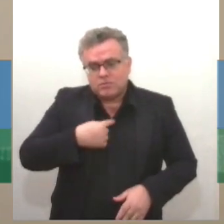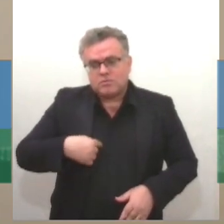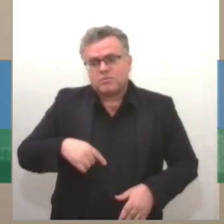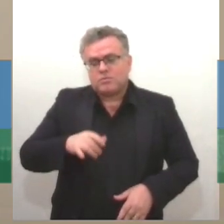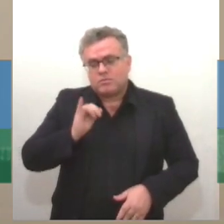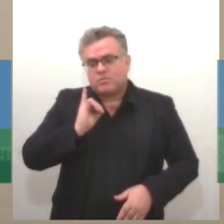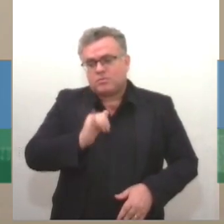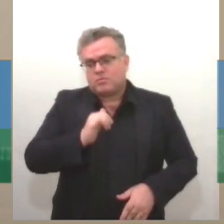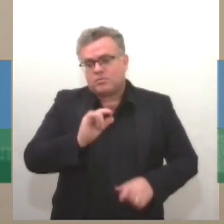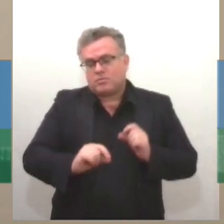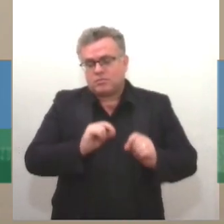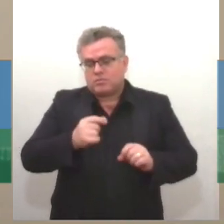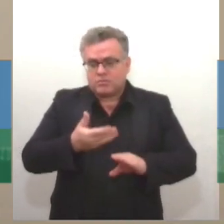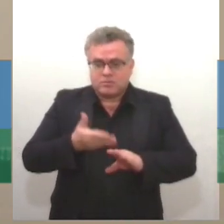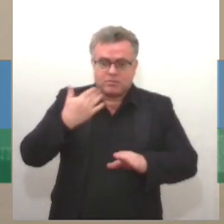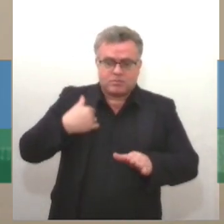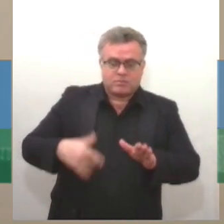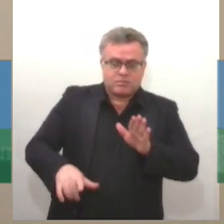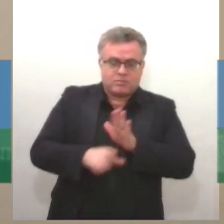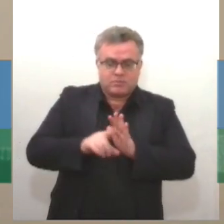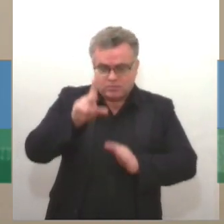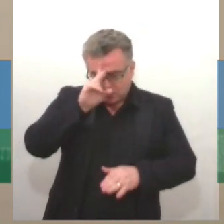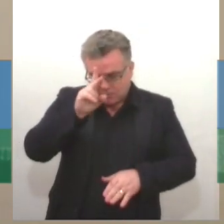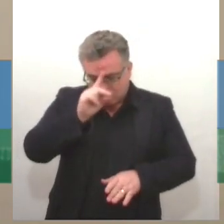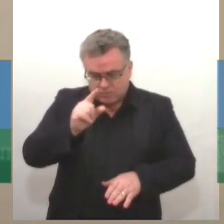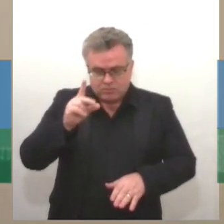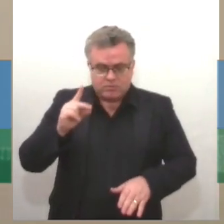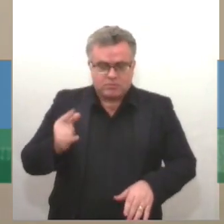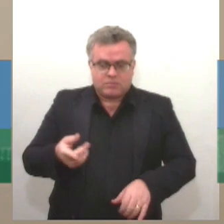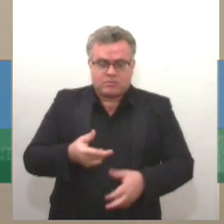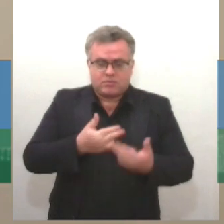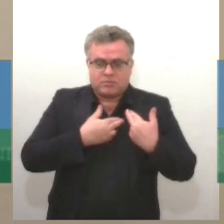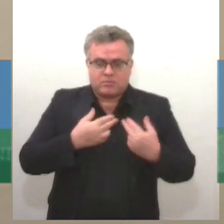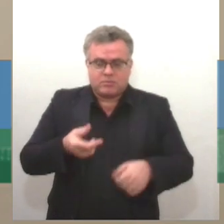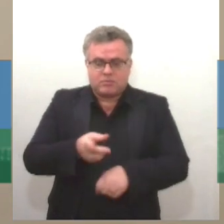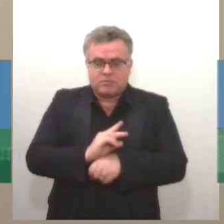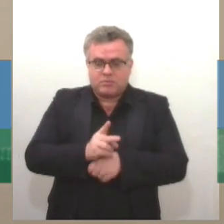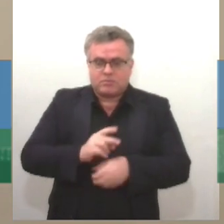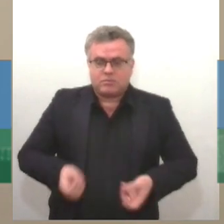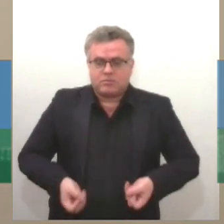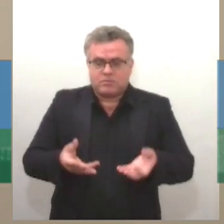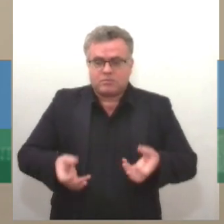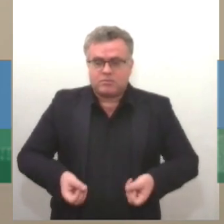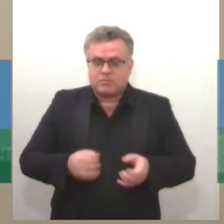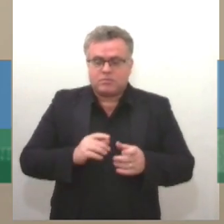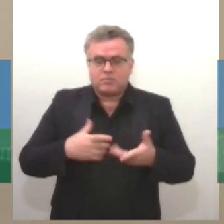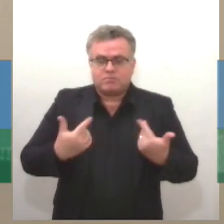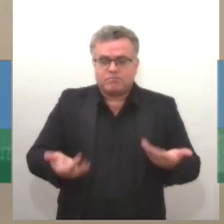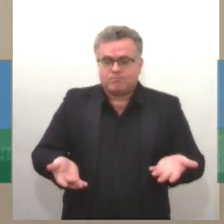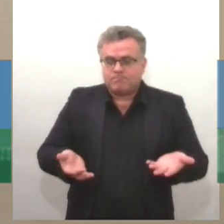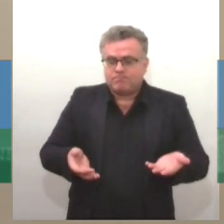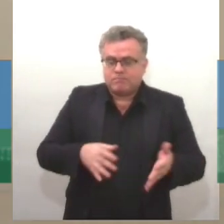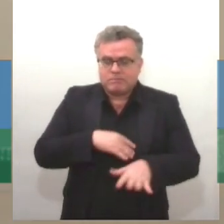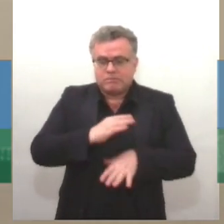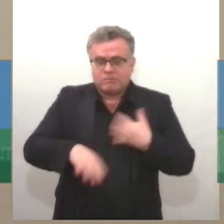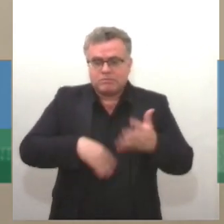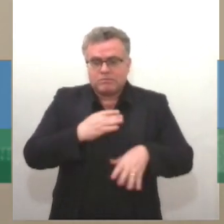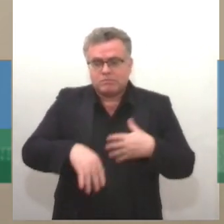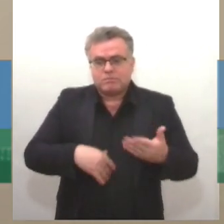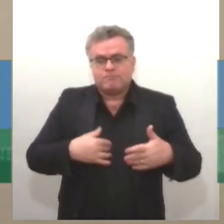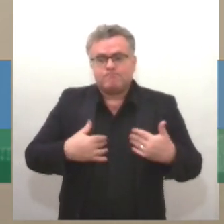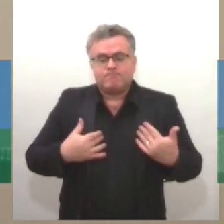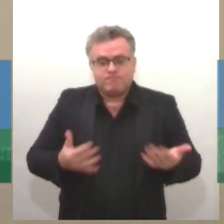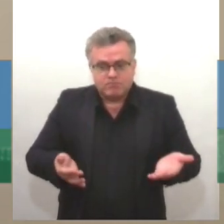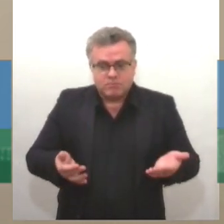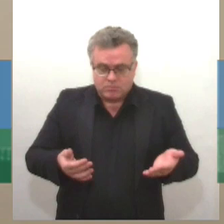antecedente à Lei de Responsabilidade Fiscal, de gastos completamente descontrolados e gastos no